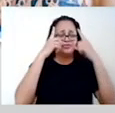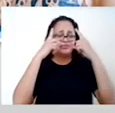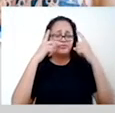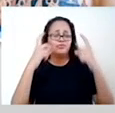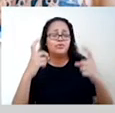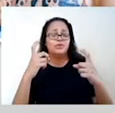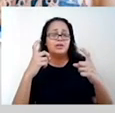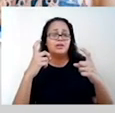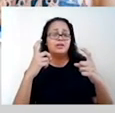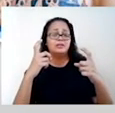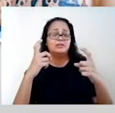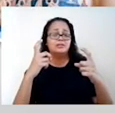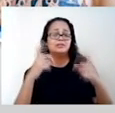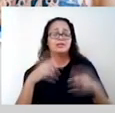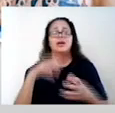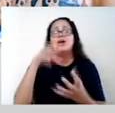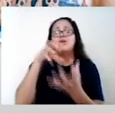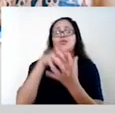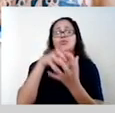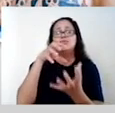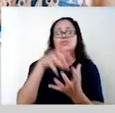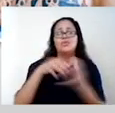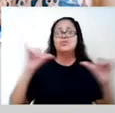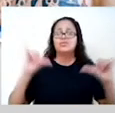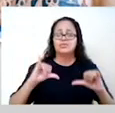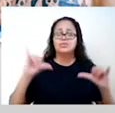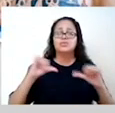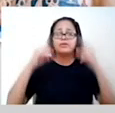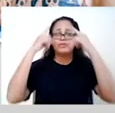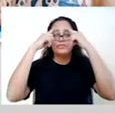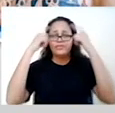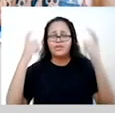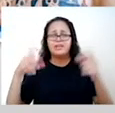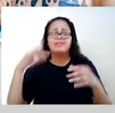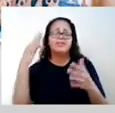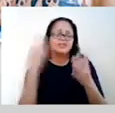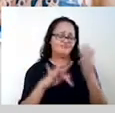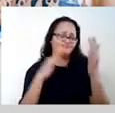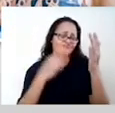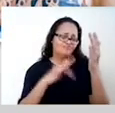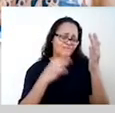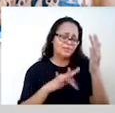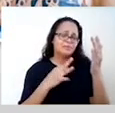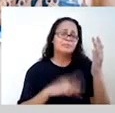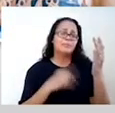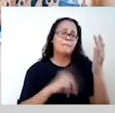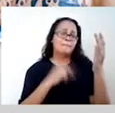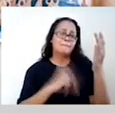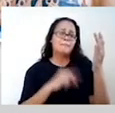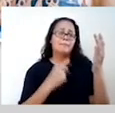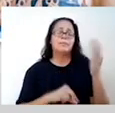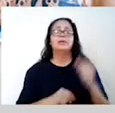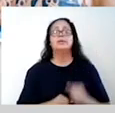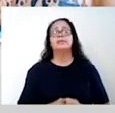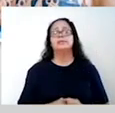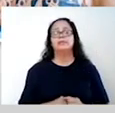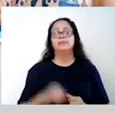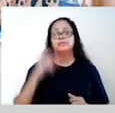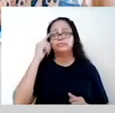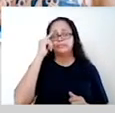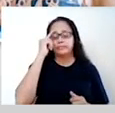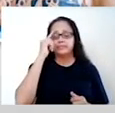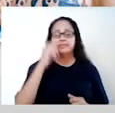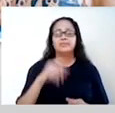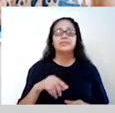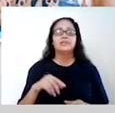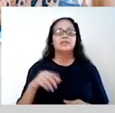violência, às vezes pessoas, idosos que sofrem de violência, que apanham, certo? De crueldade, de opressão e todo atentado